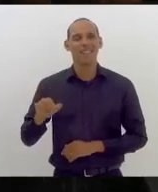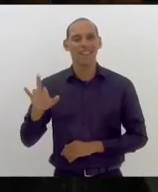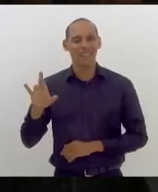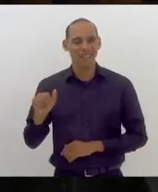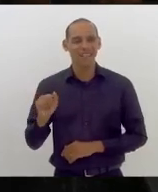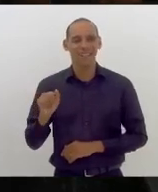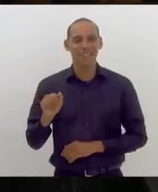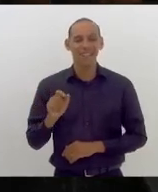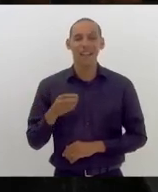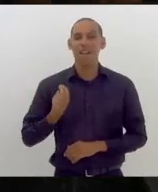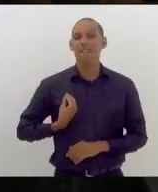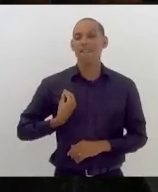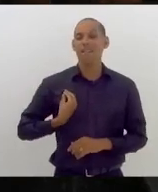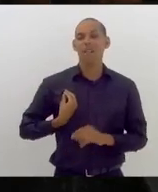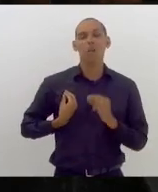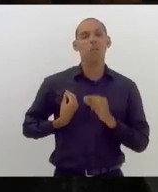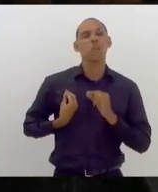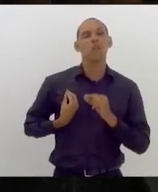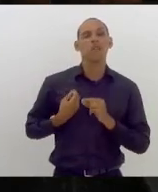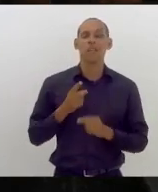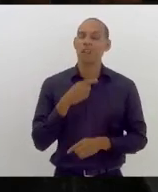a realidade das pessoas.